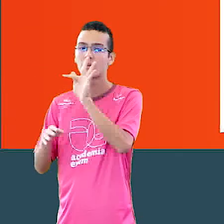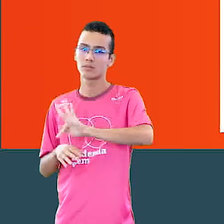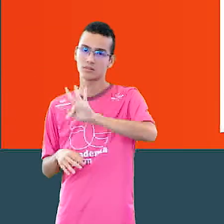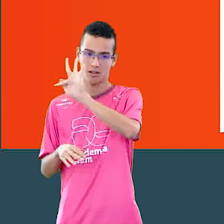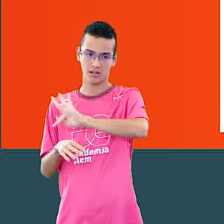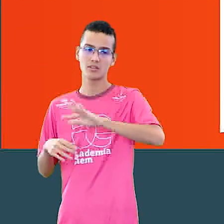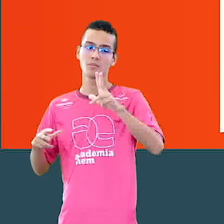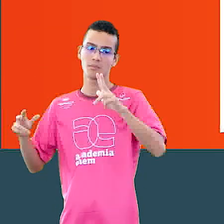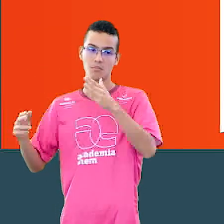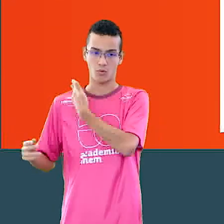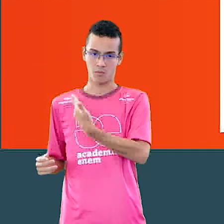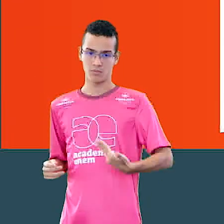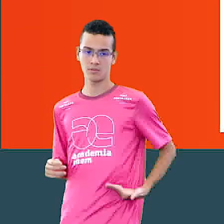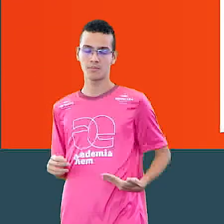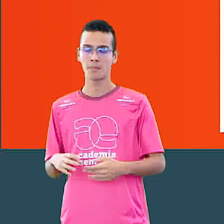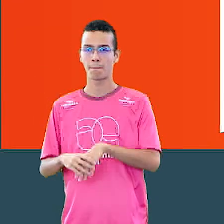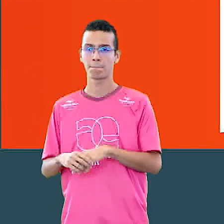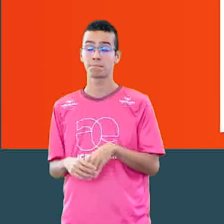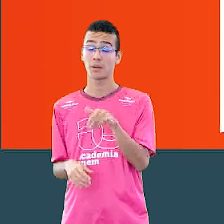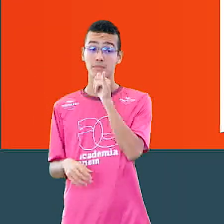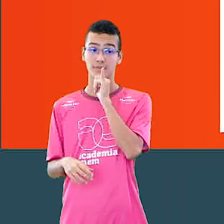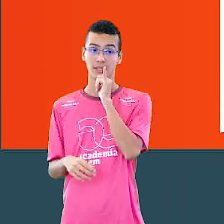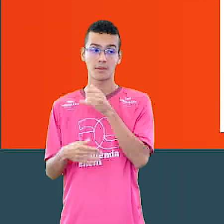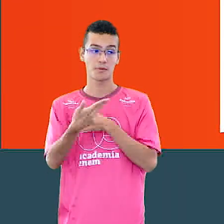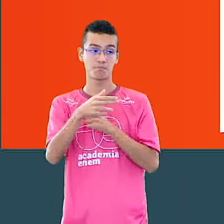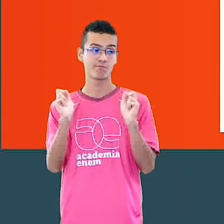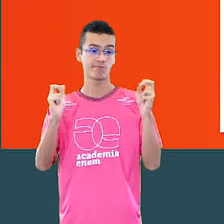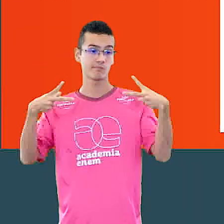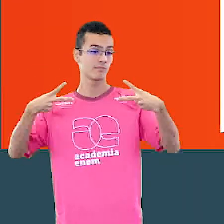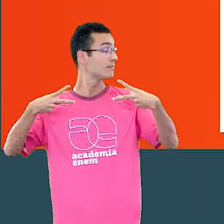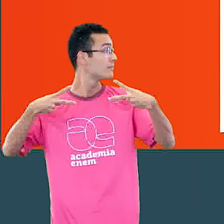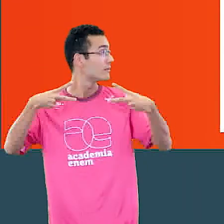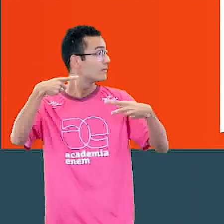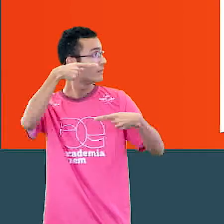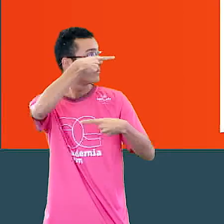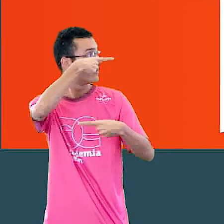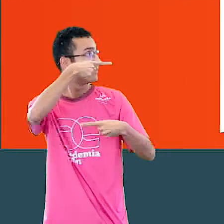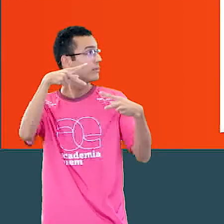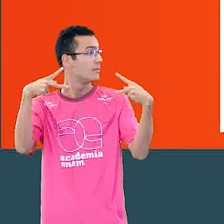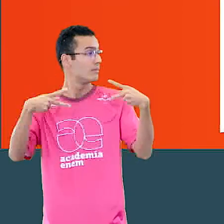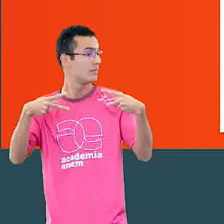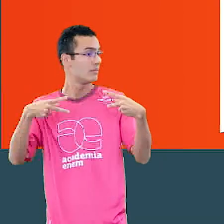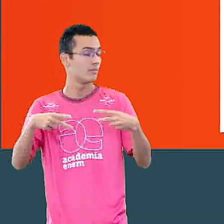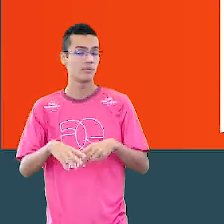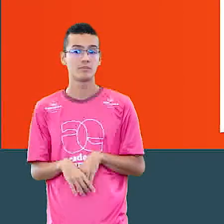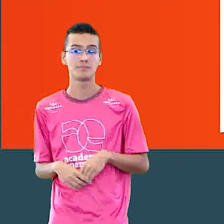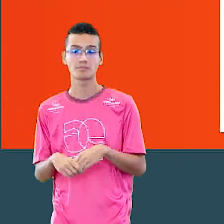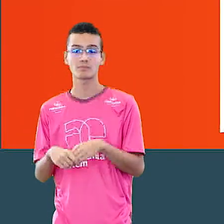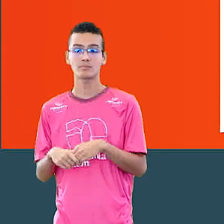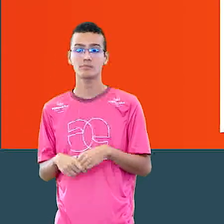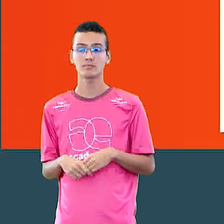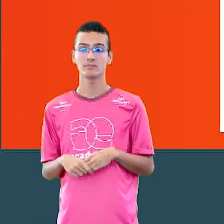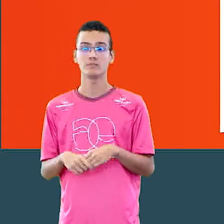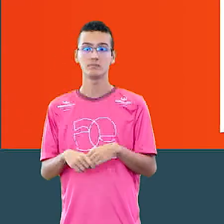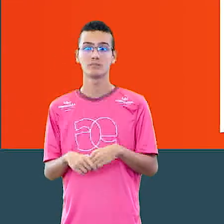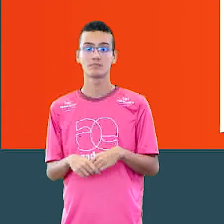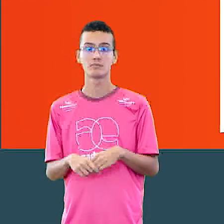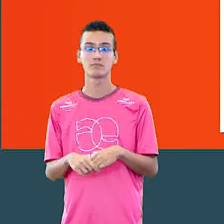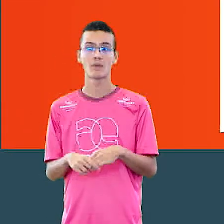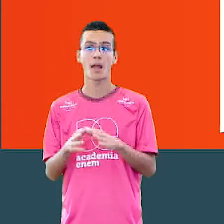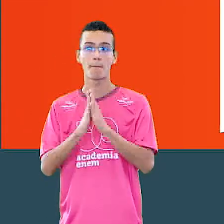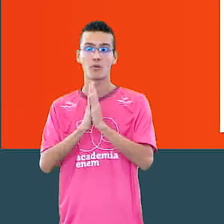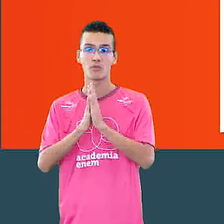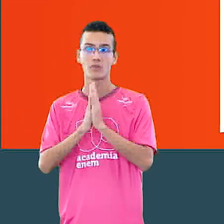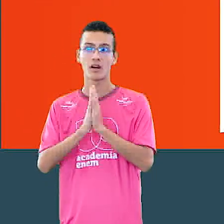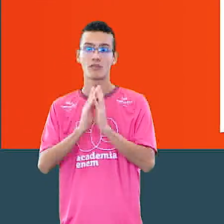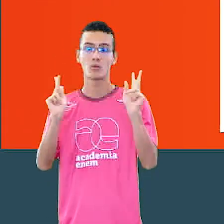universidade. Por exemplo, esse link que tem aqui, Juninho está aí, tá? Juninho, eu queria que tu, daqui a pouco,